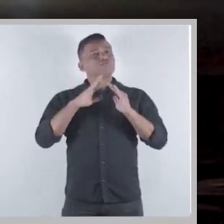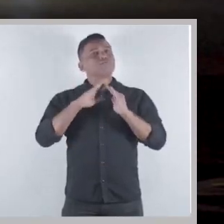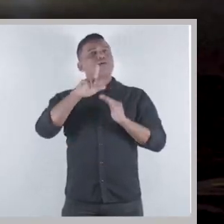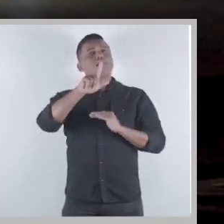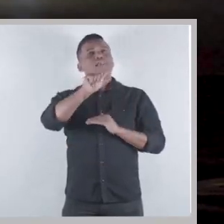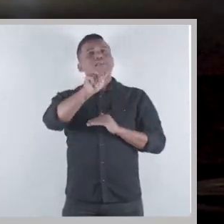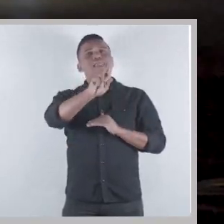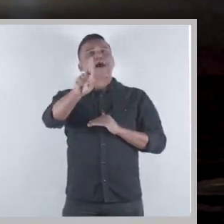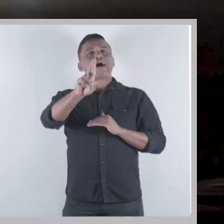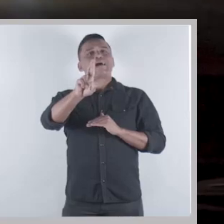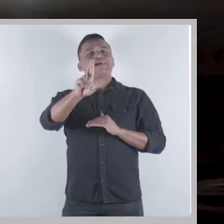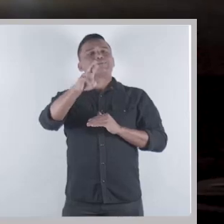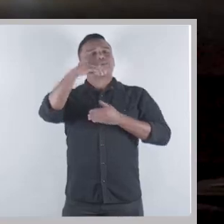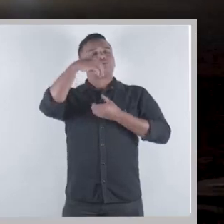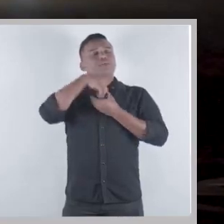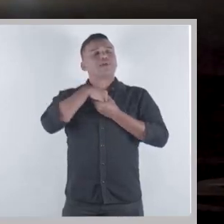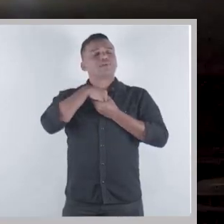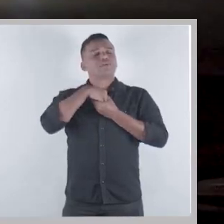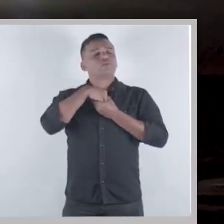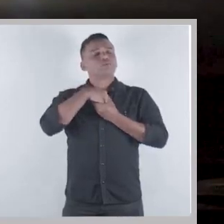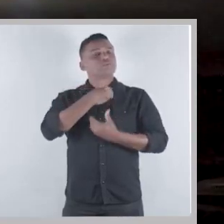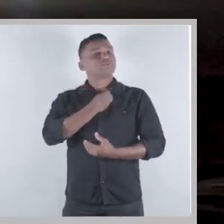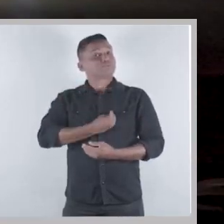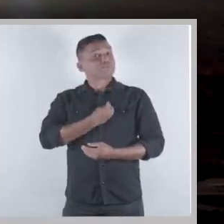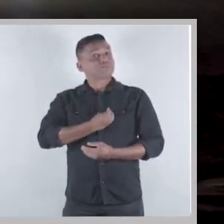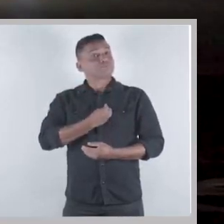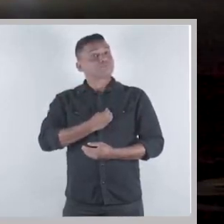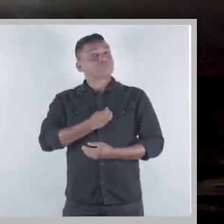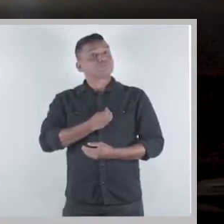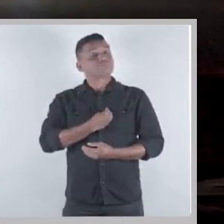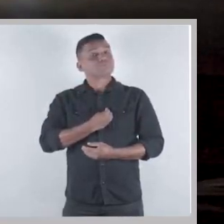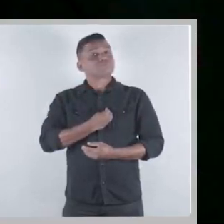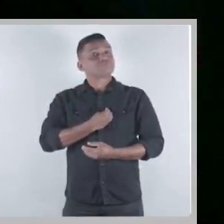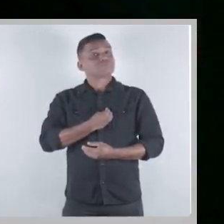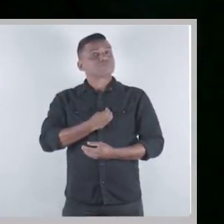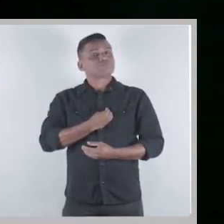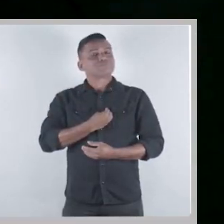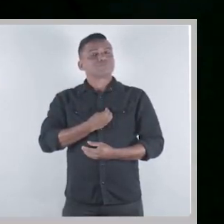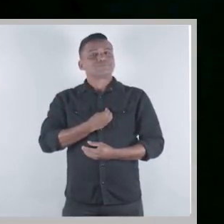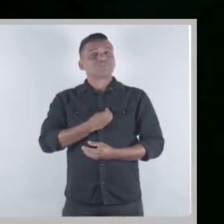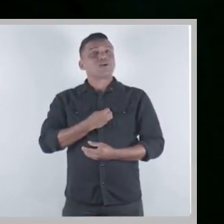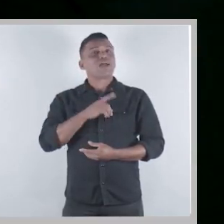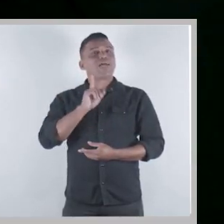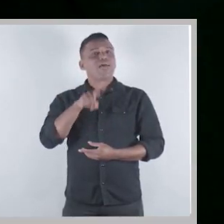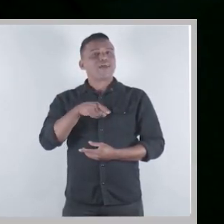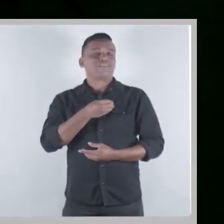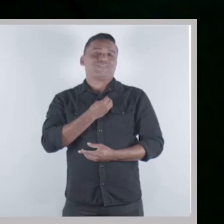E dentro de mim moraria vida.